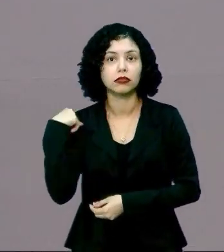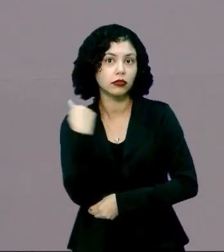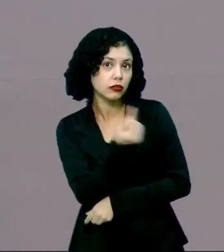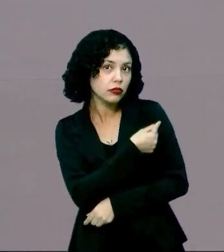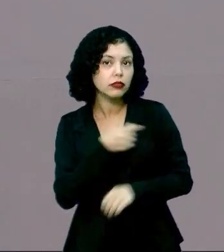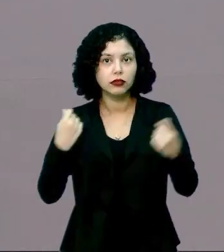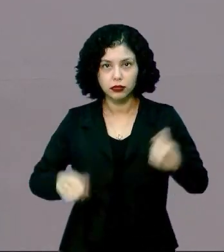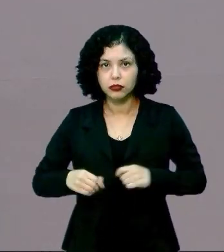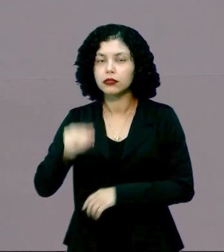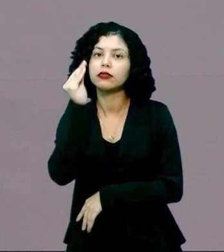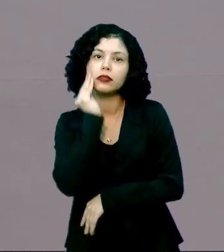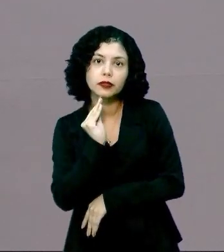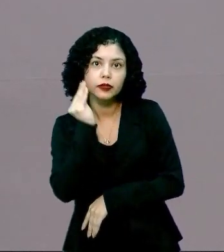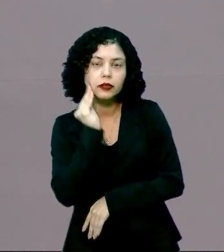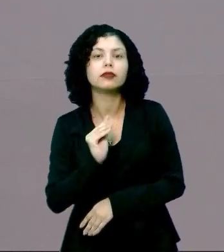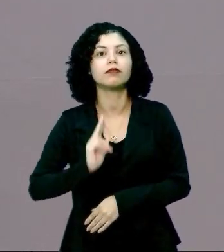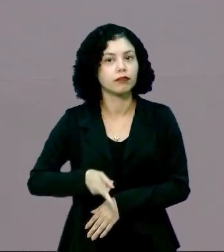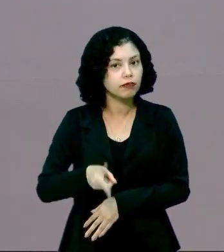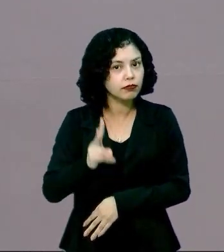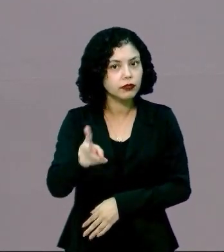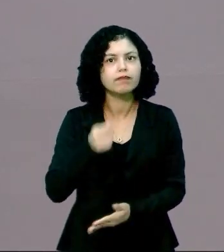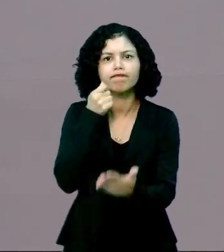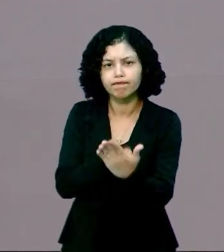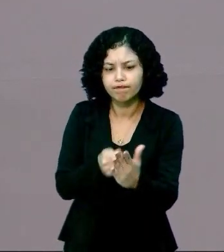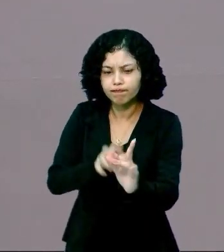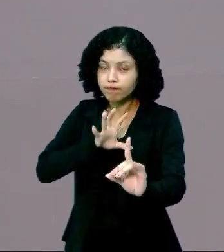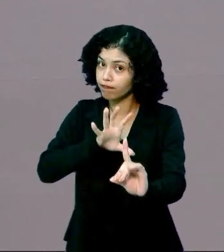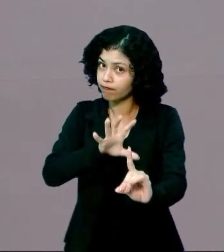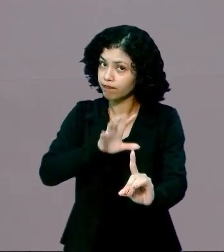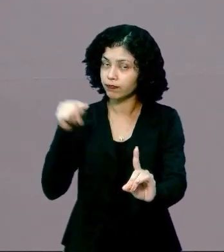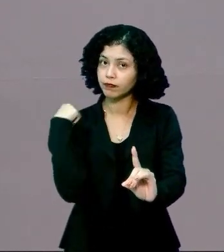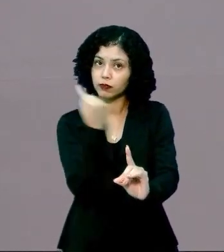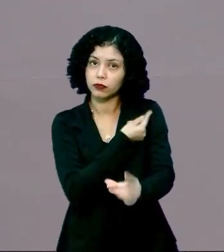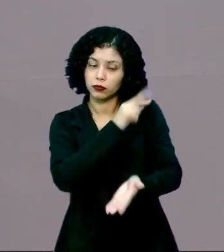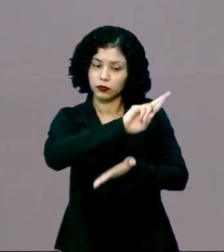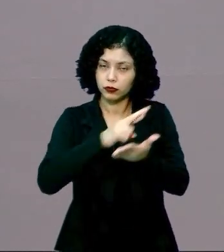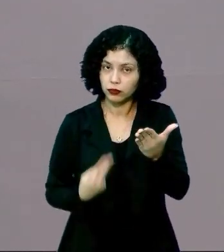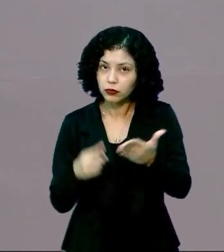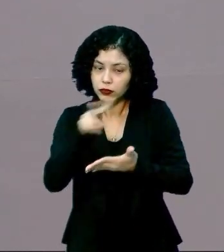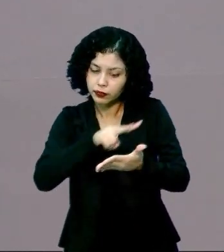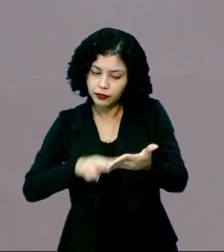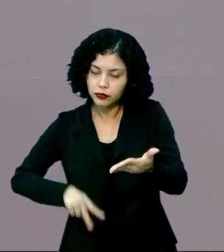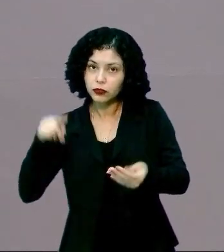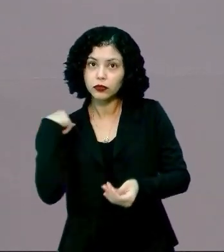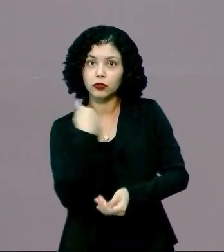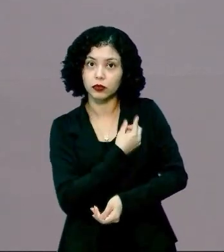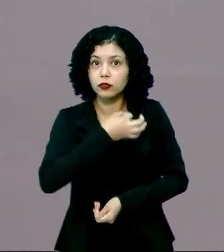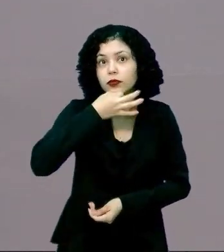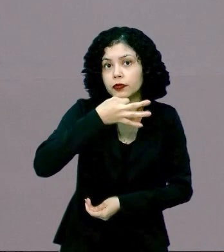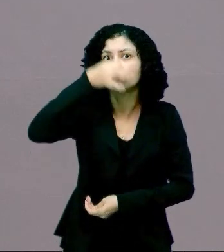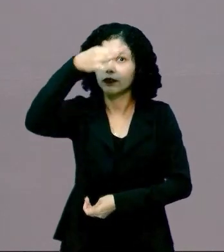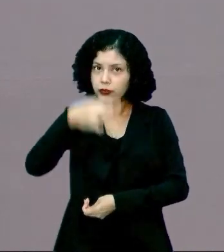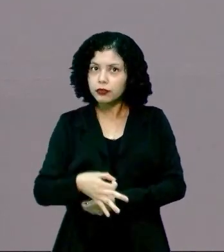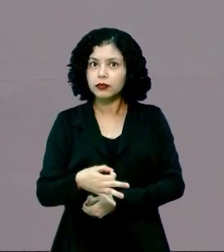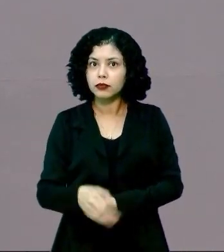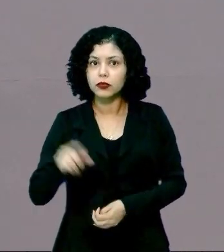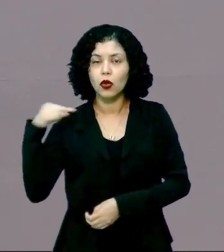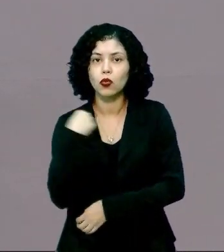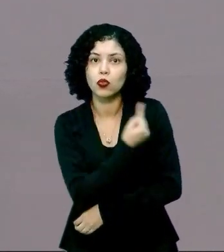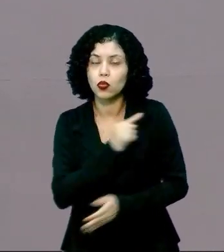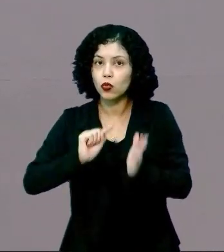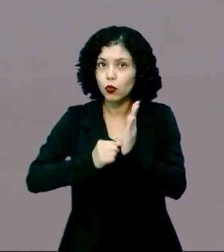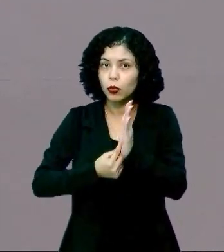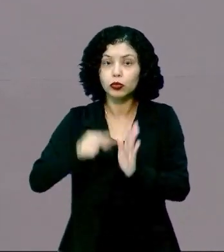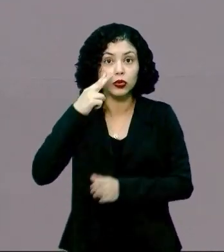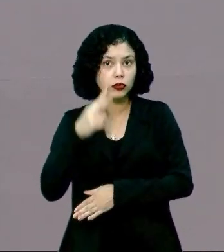temos que tentar convencer e persuadir o leitor da nossa redação que o nosso argumento ele está correto, que o nosso ponto